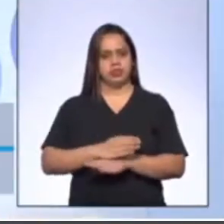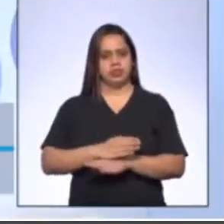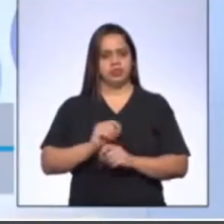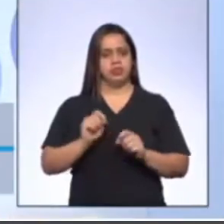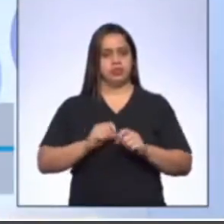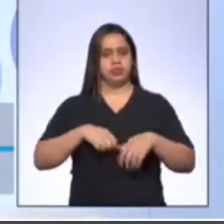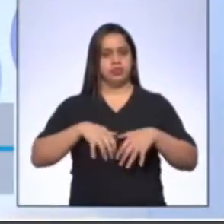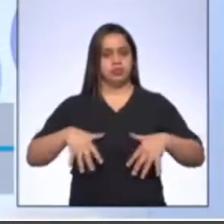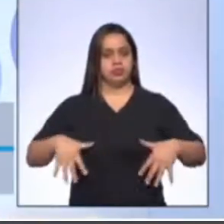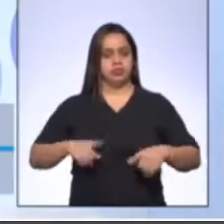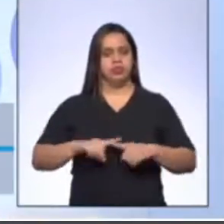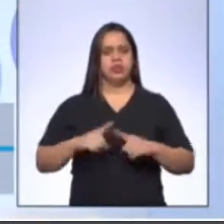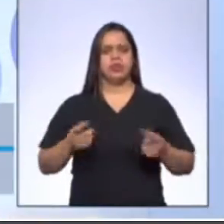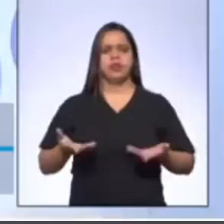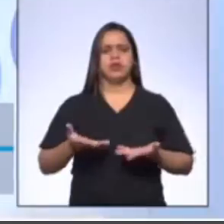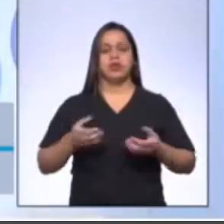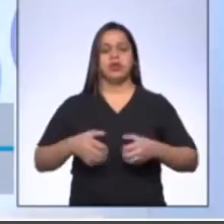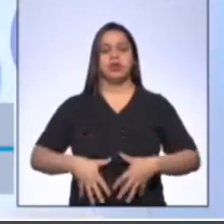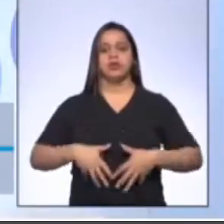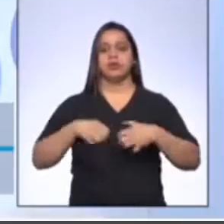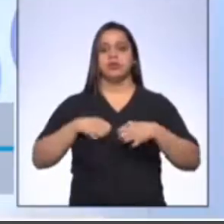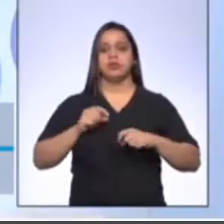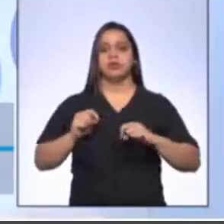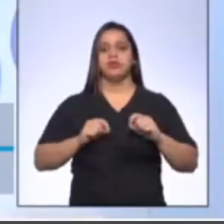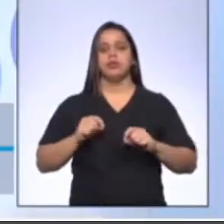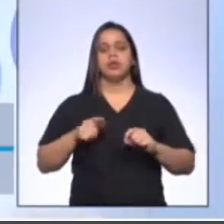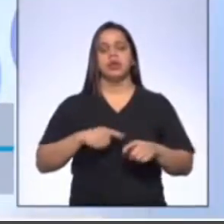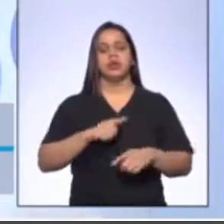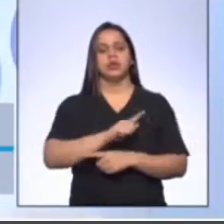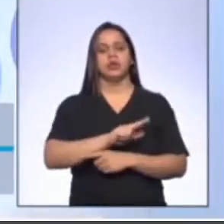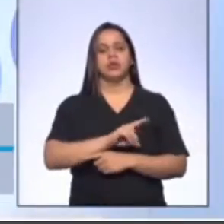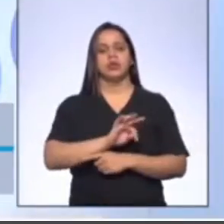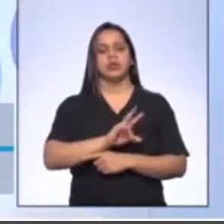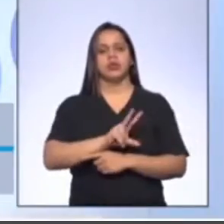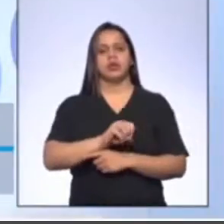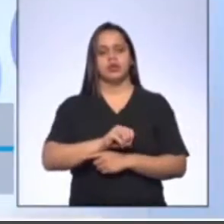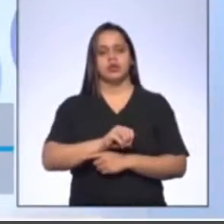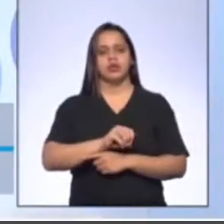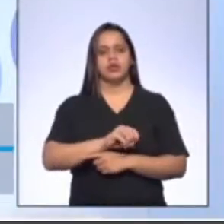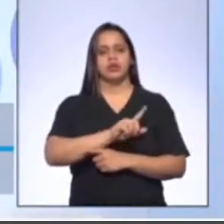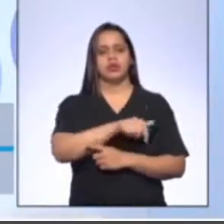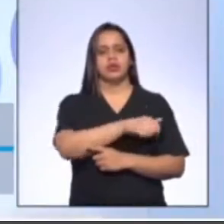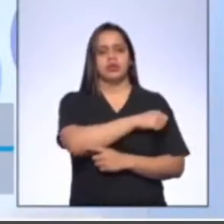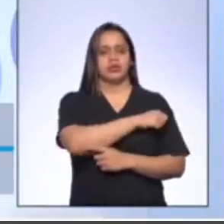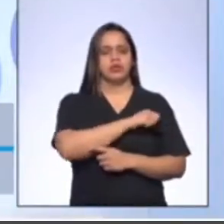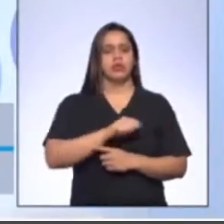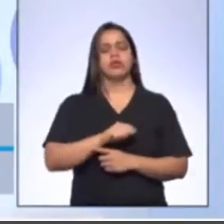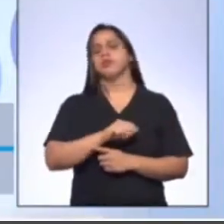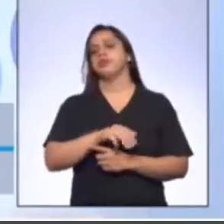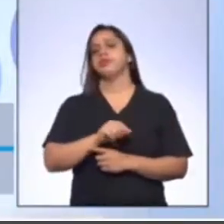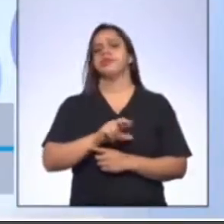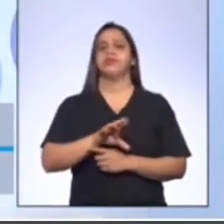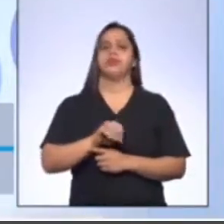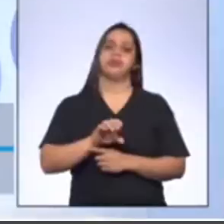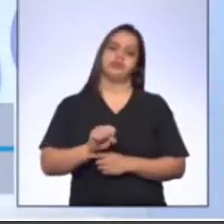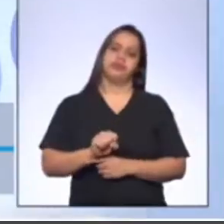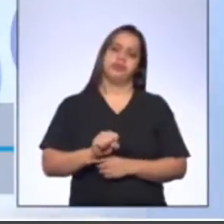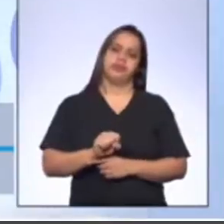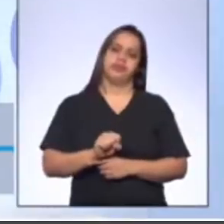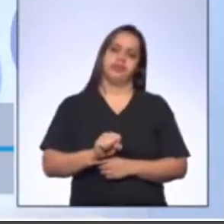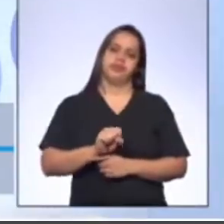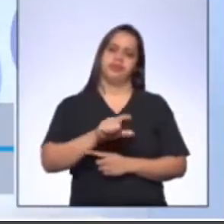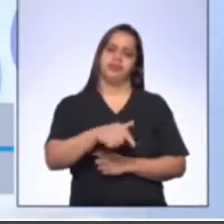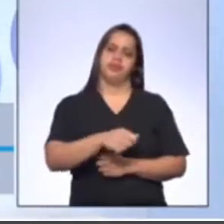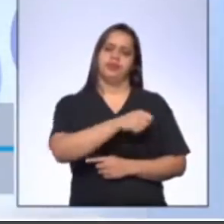alvéolos agora pulmão professor tem o gustavo também tem o marcos tem